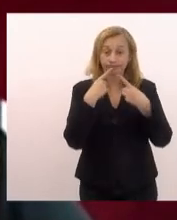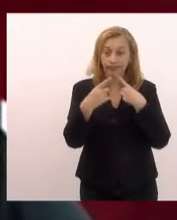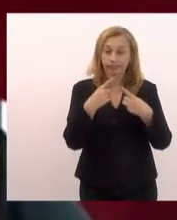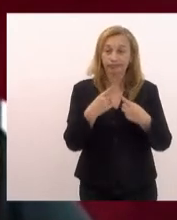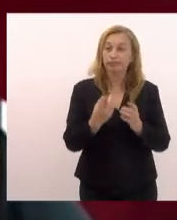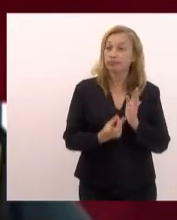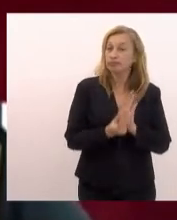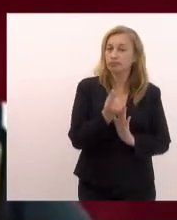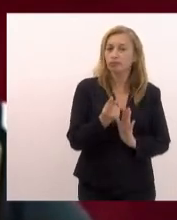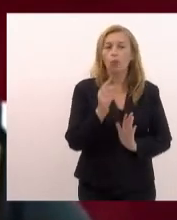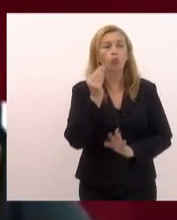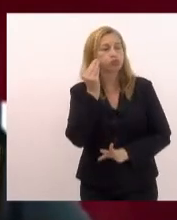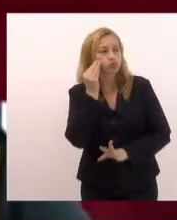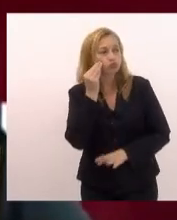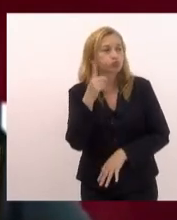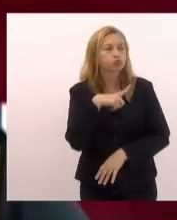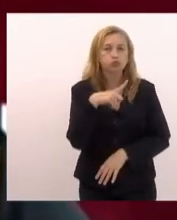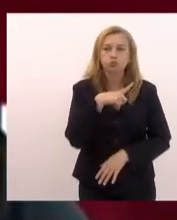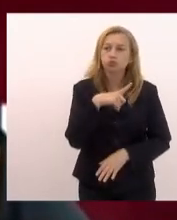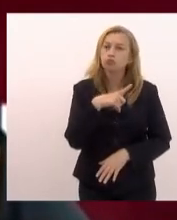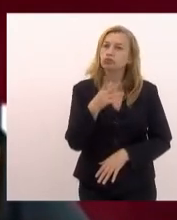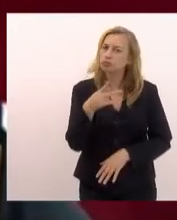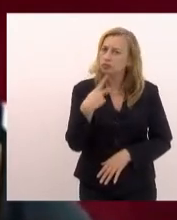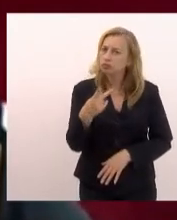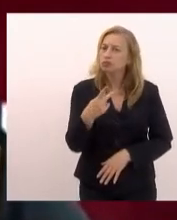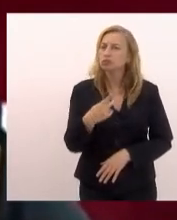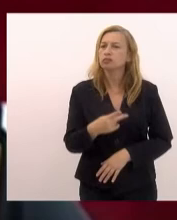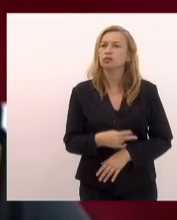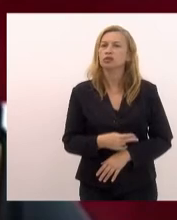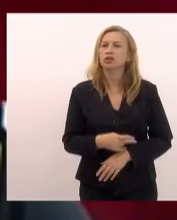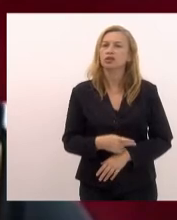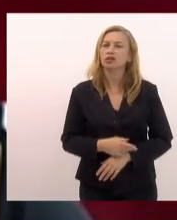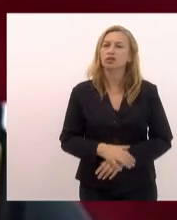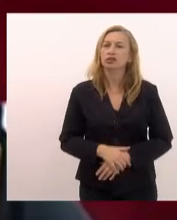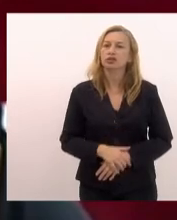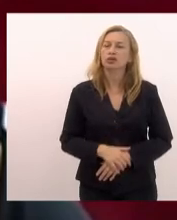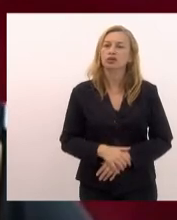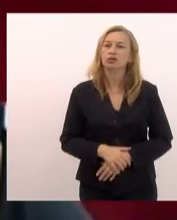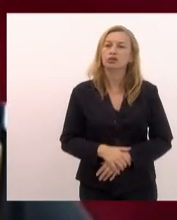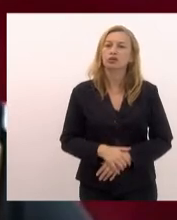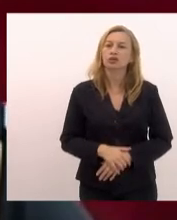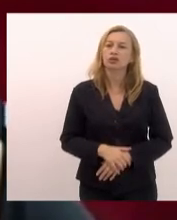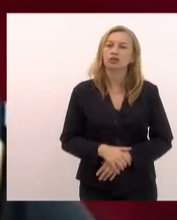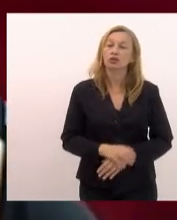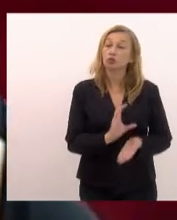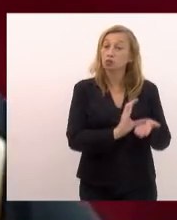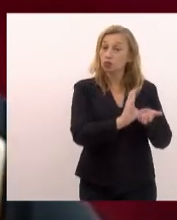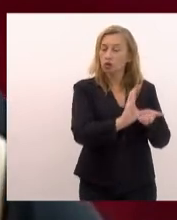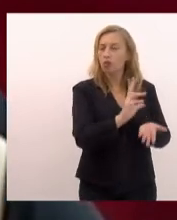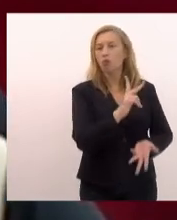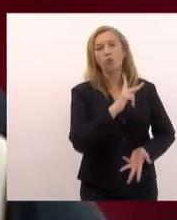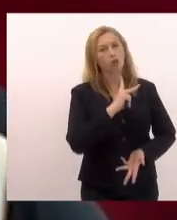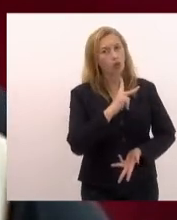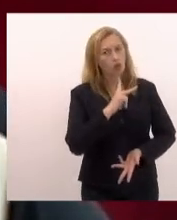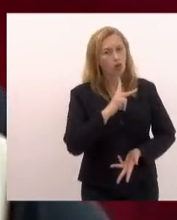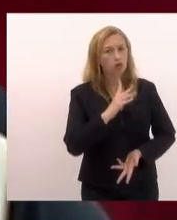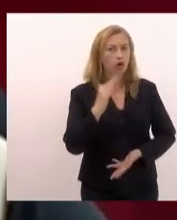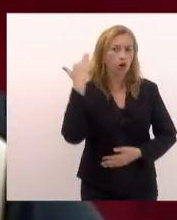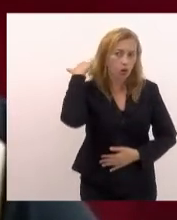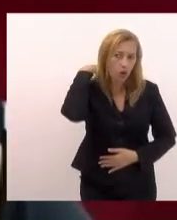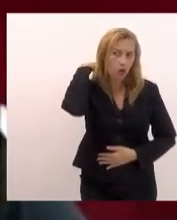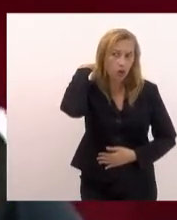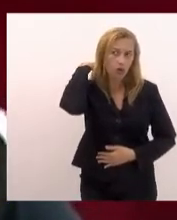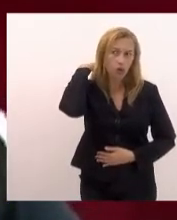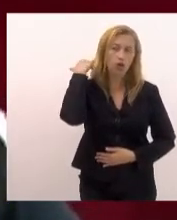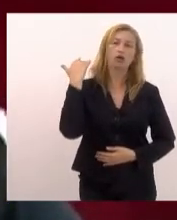a oportunidade de manifestar o desejo de uma rubrica orçamentária própria para a tuberculose,